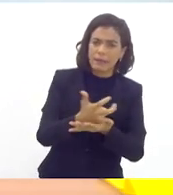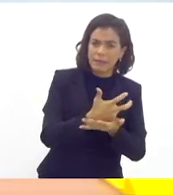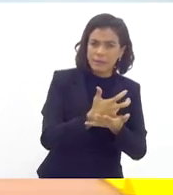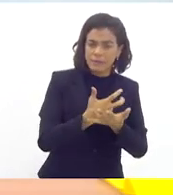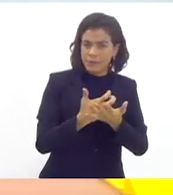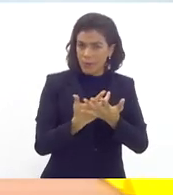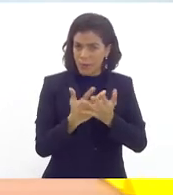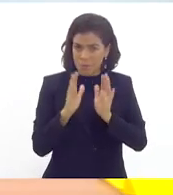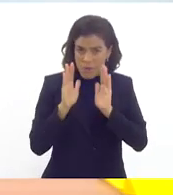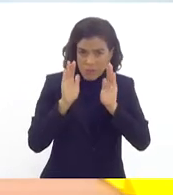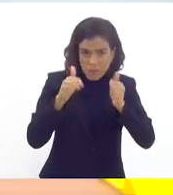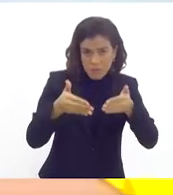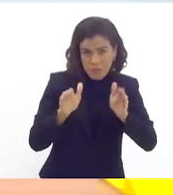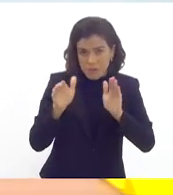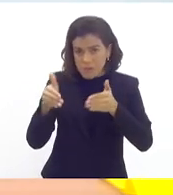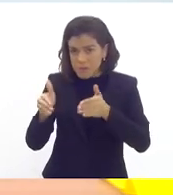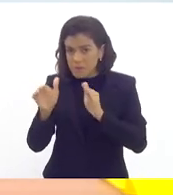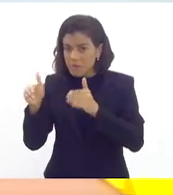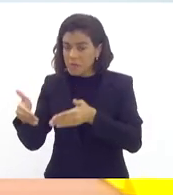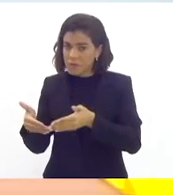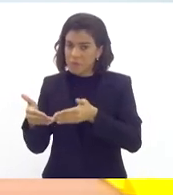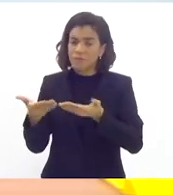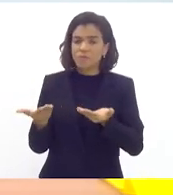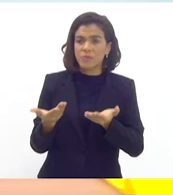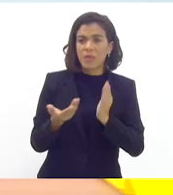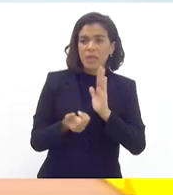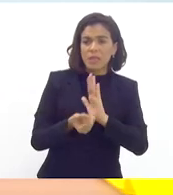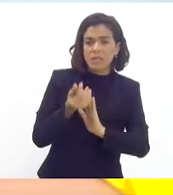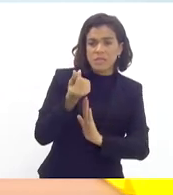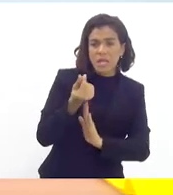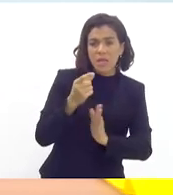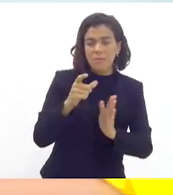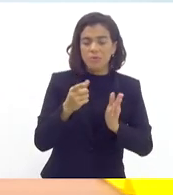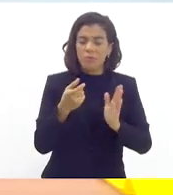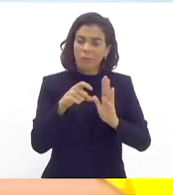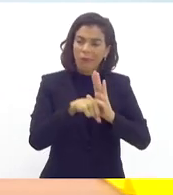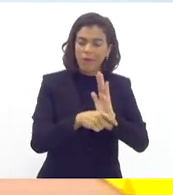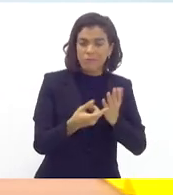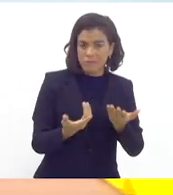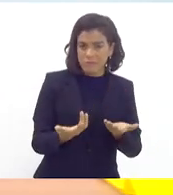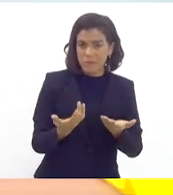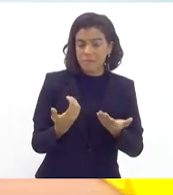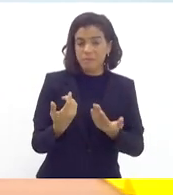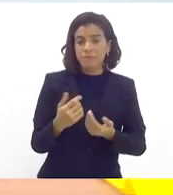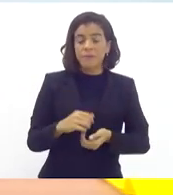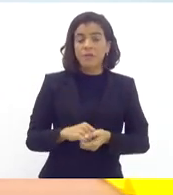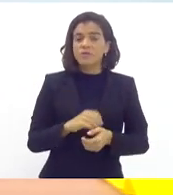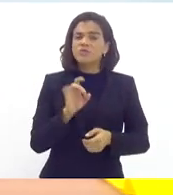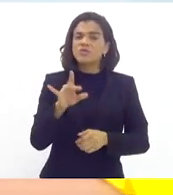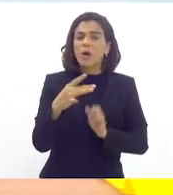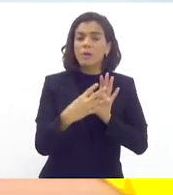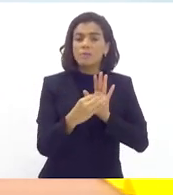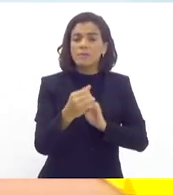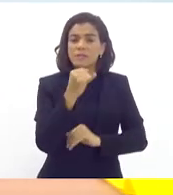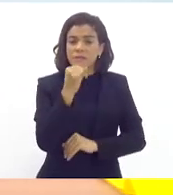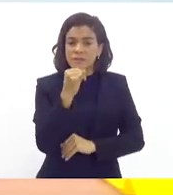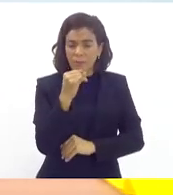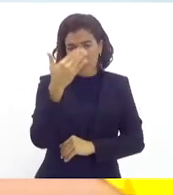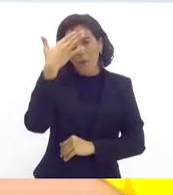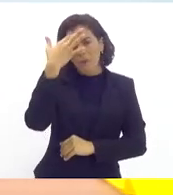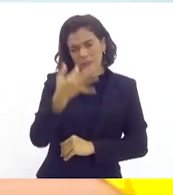específicos. Como eles não estão no regime normal de alíquota de débito e crédito, com alíquota igual para todo mundo, precisa entender quanto vai. Só para dar um exemplo, eu entendo